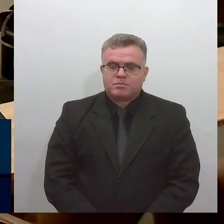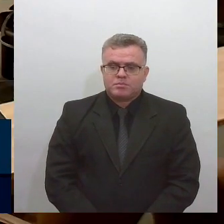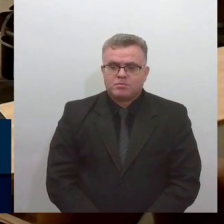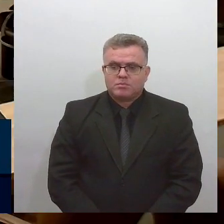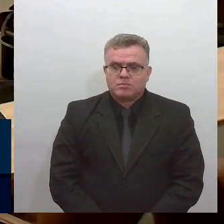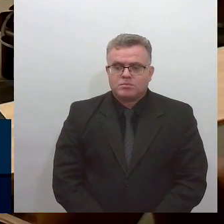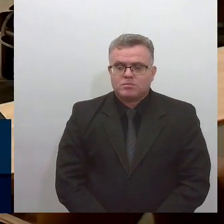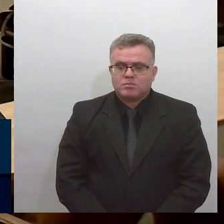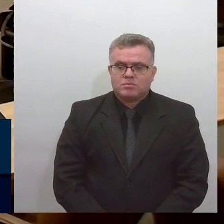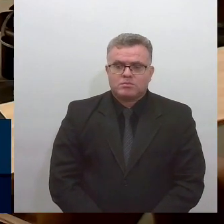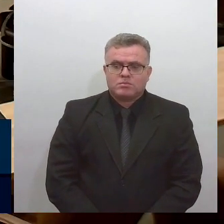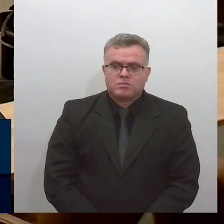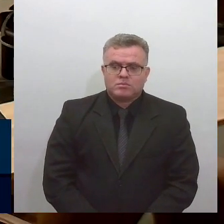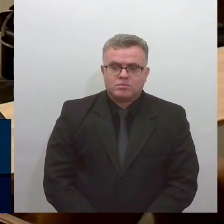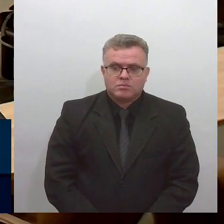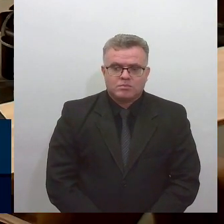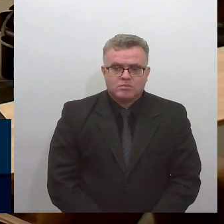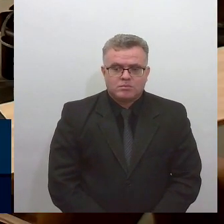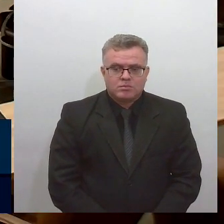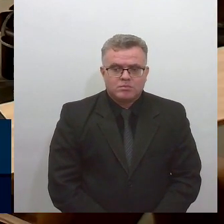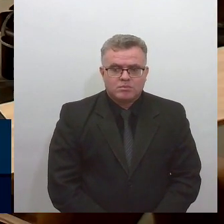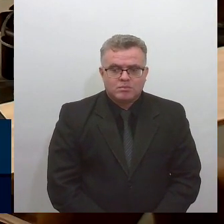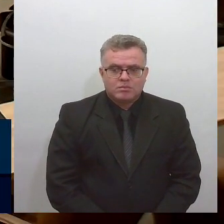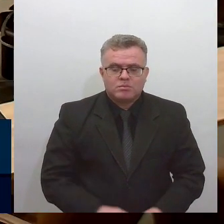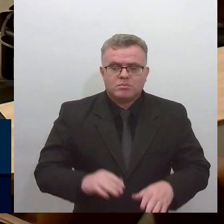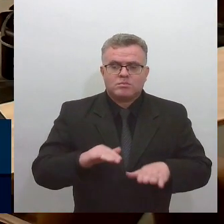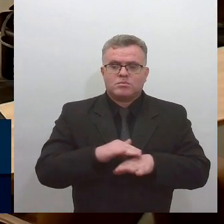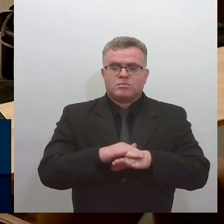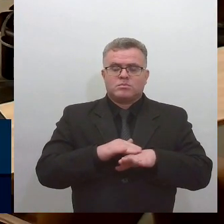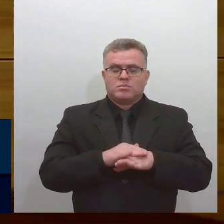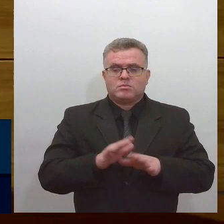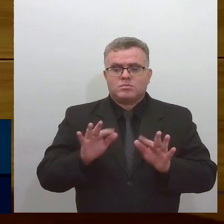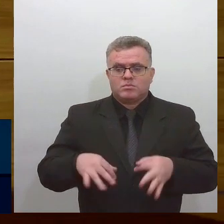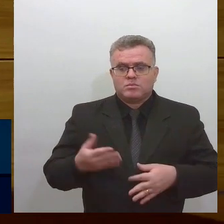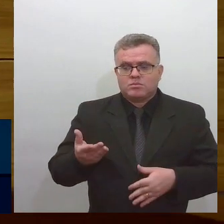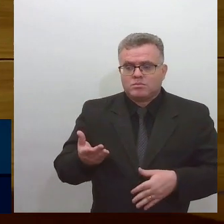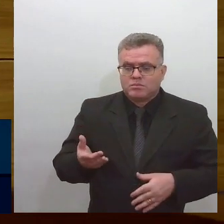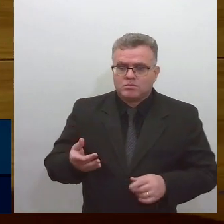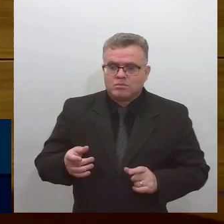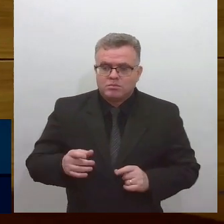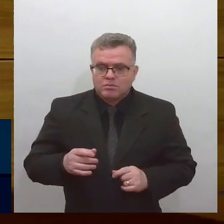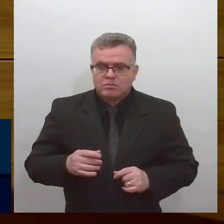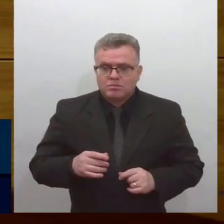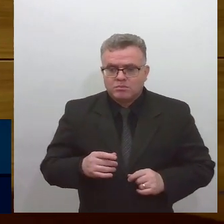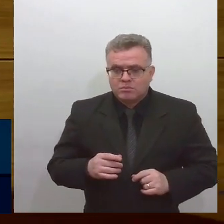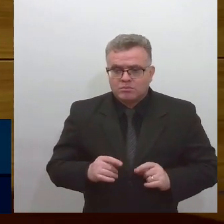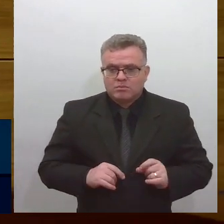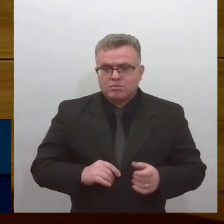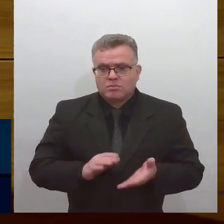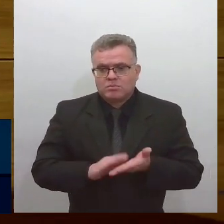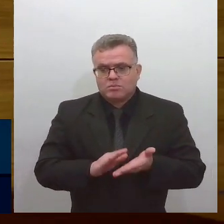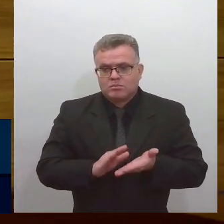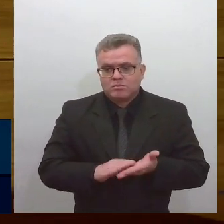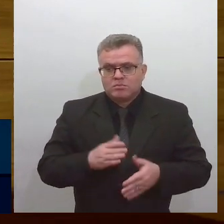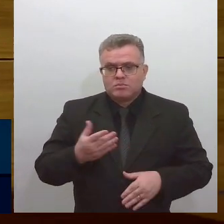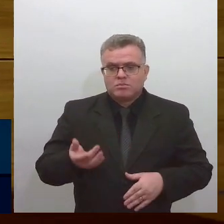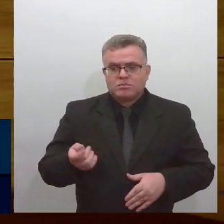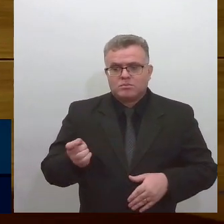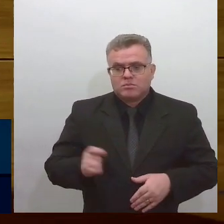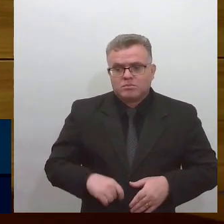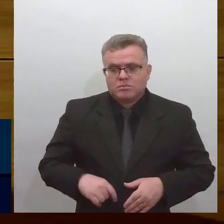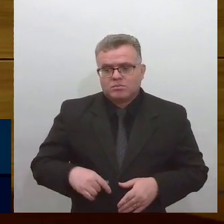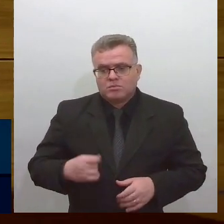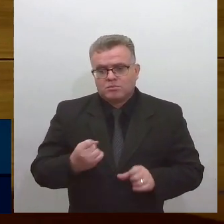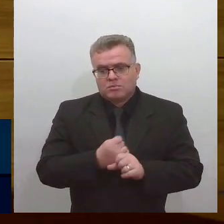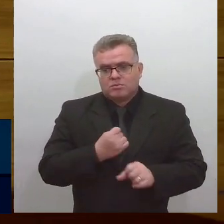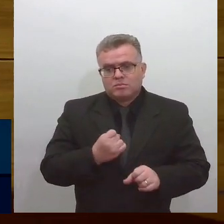disposi vou começar pelo final porque o serviço que o senhor parabenizou o den de ter feito os responsáveis estão